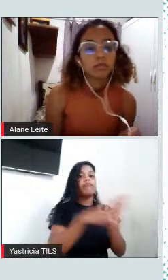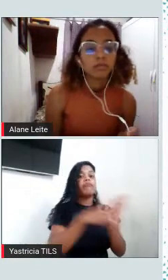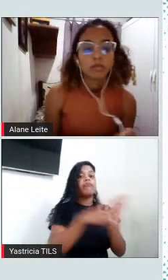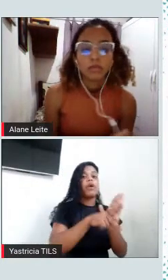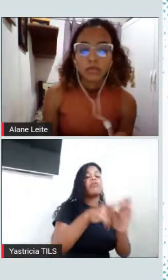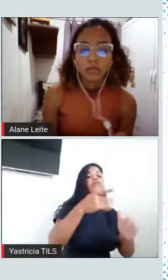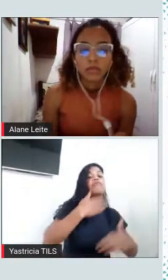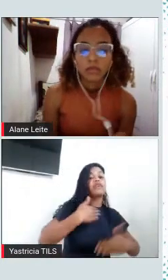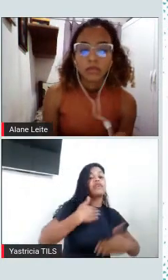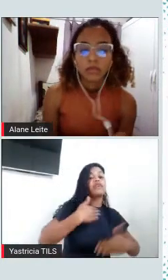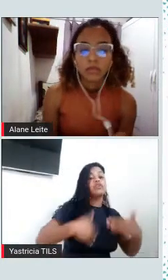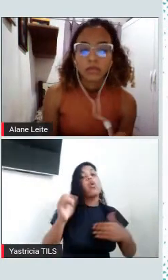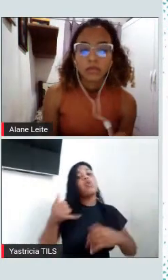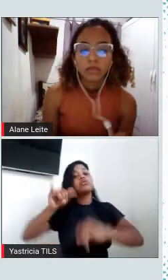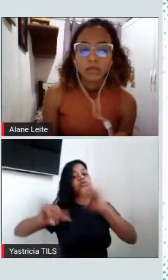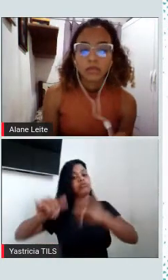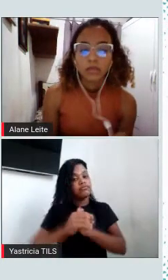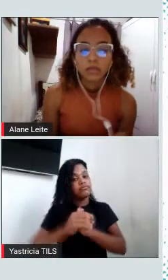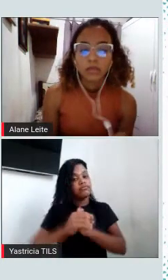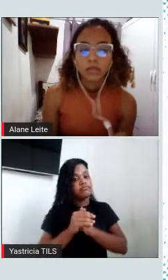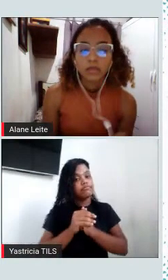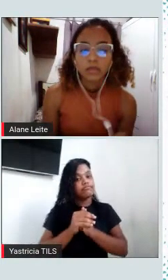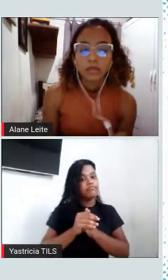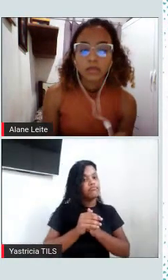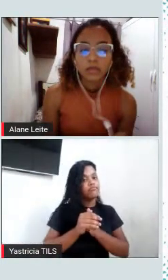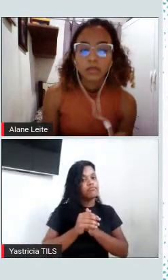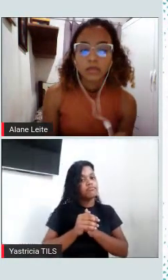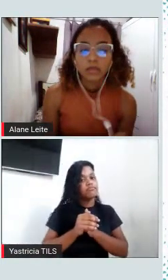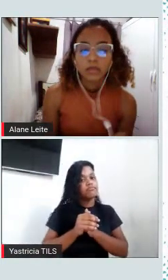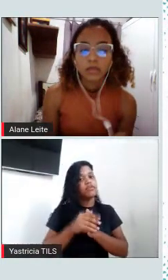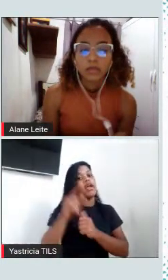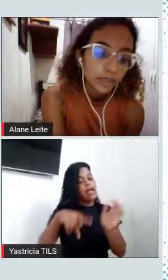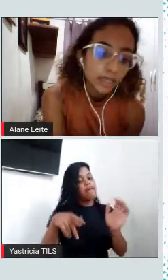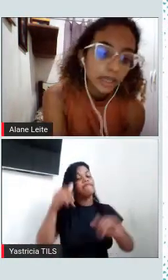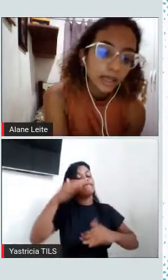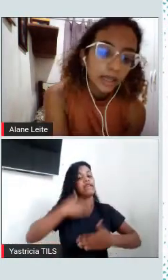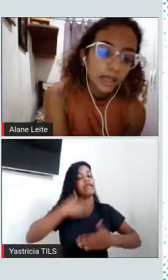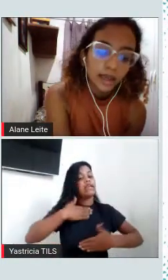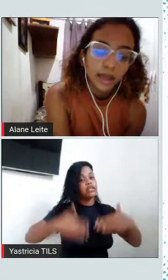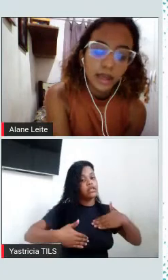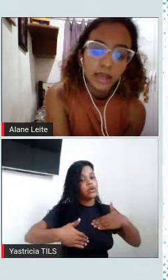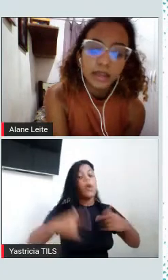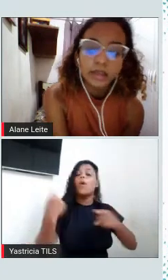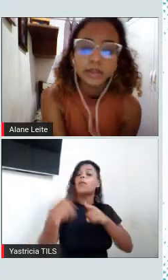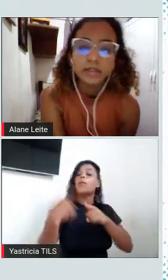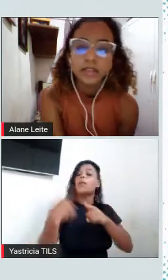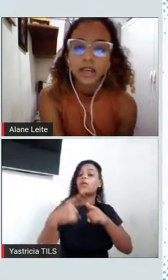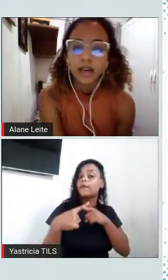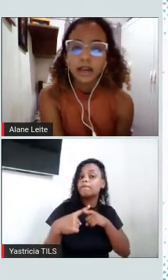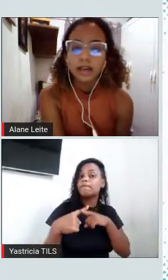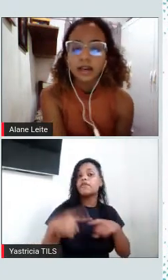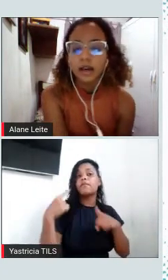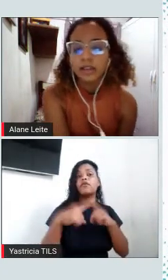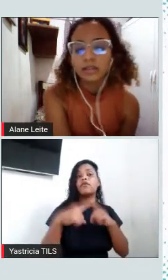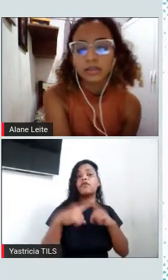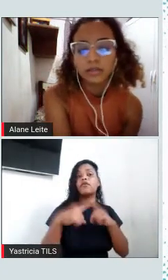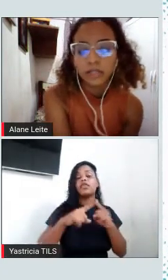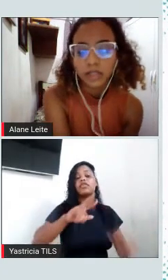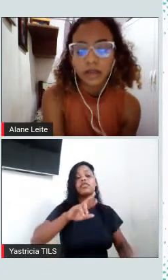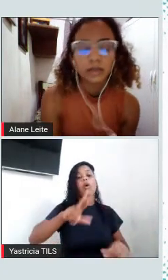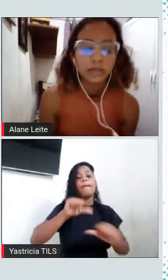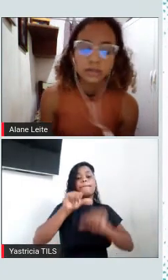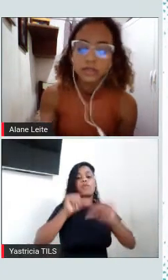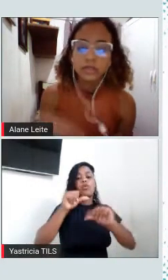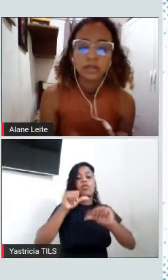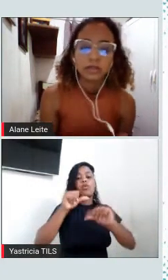químico? Ele vai ser físico, por quê? Porque ele não vai modificar a